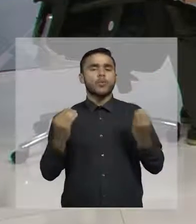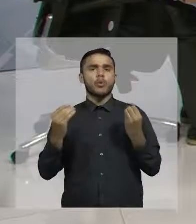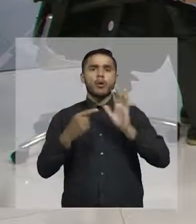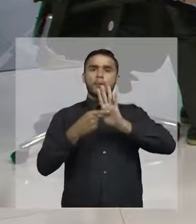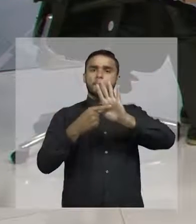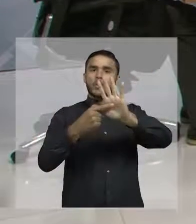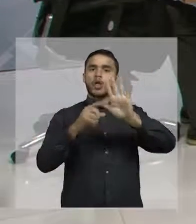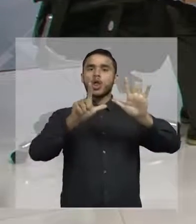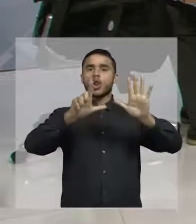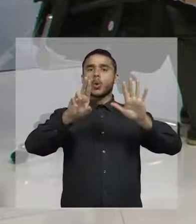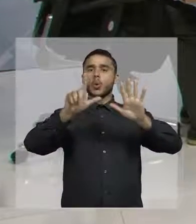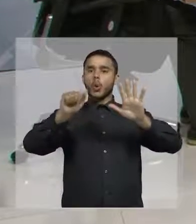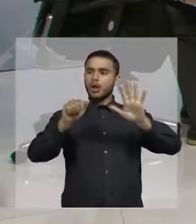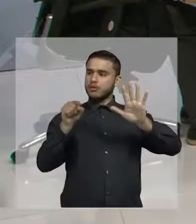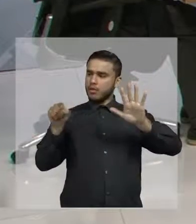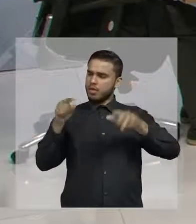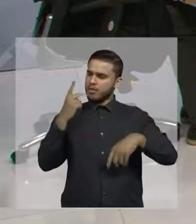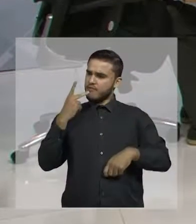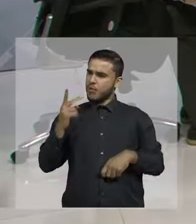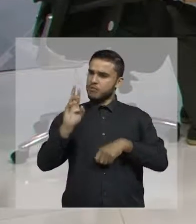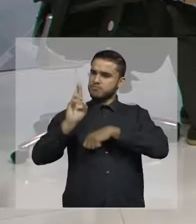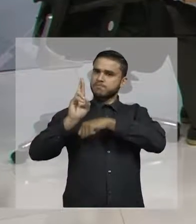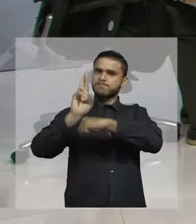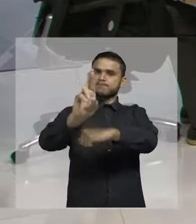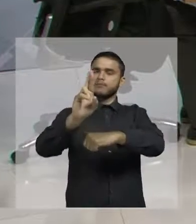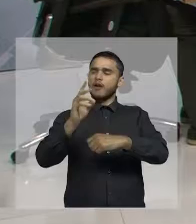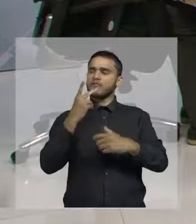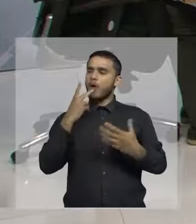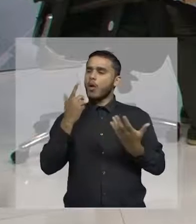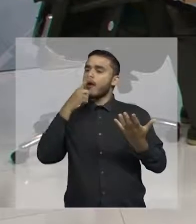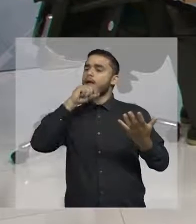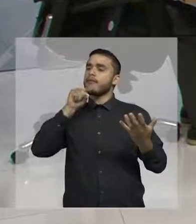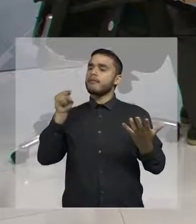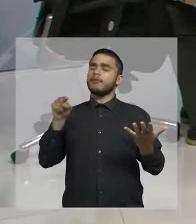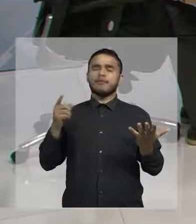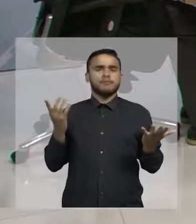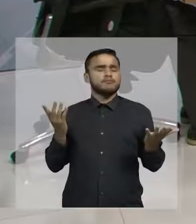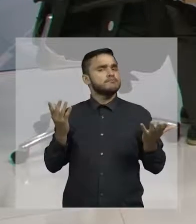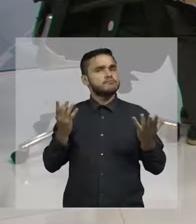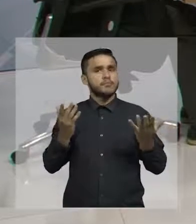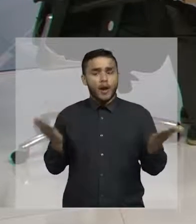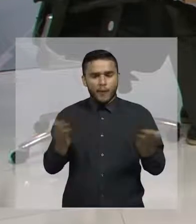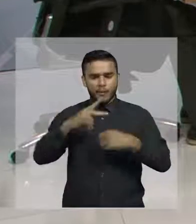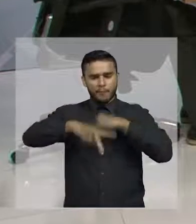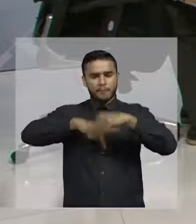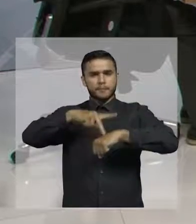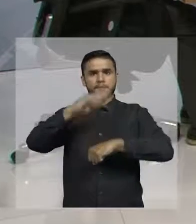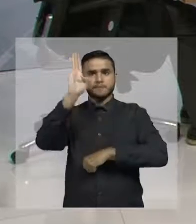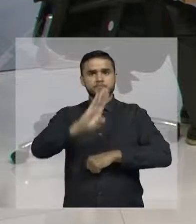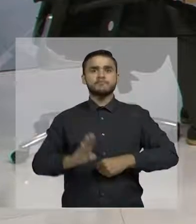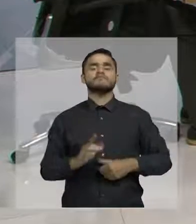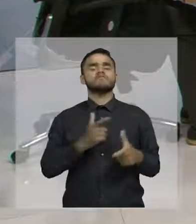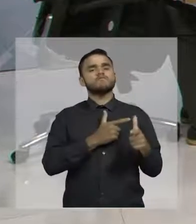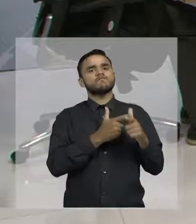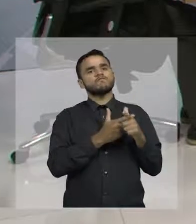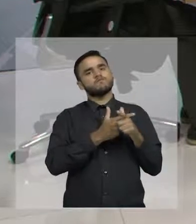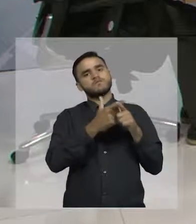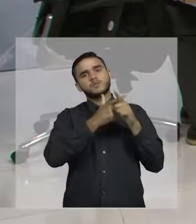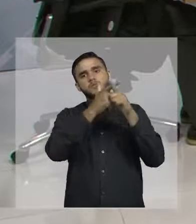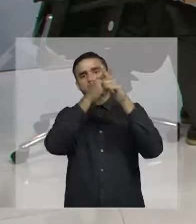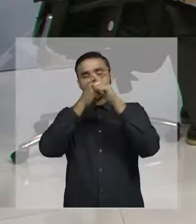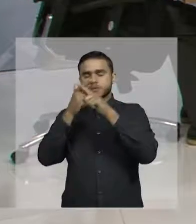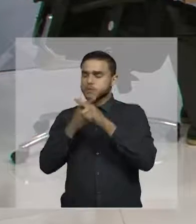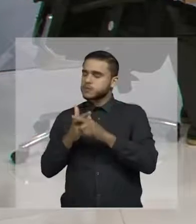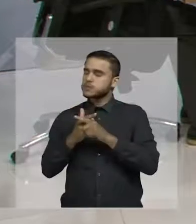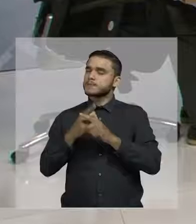esse símbolo representa nesse instante. Detalhe, no momento em que o país atravessa uma das suas